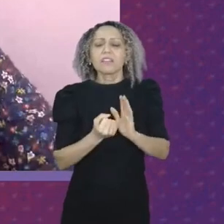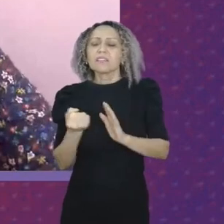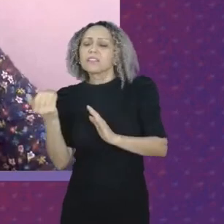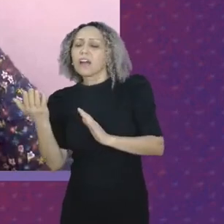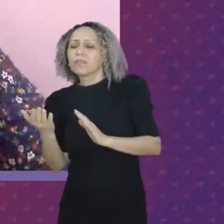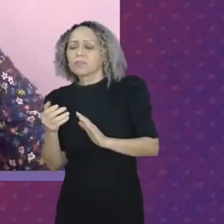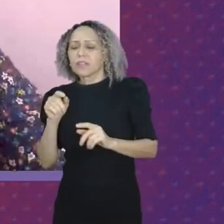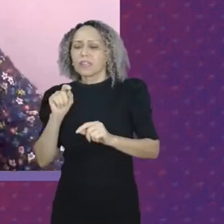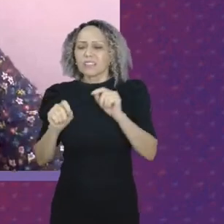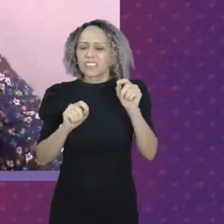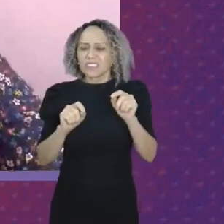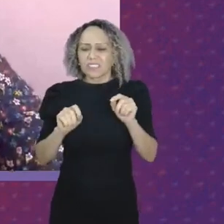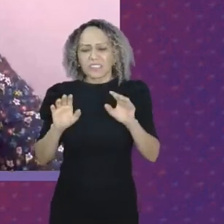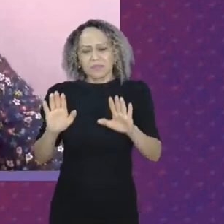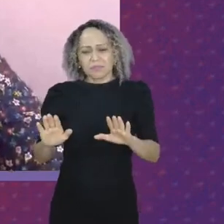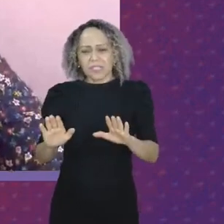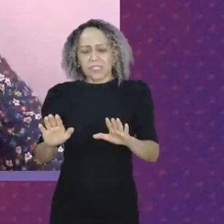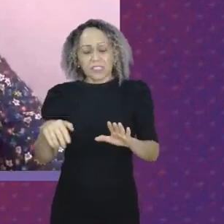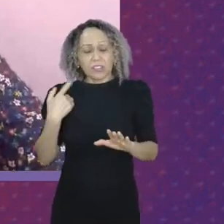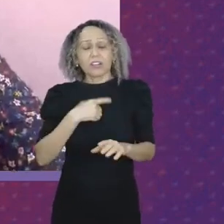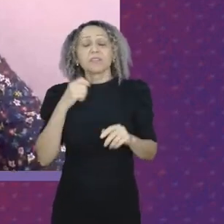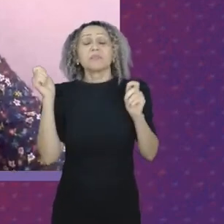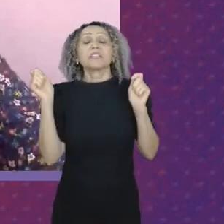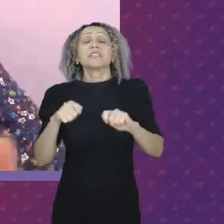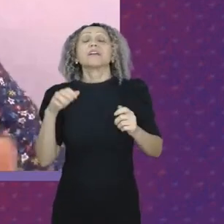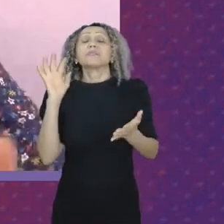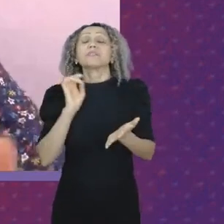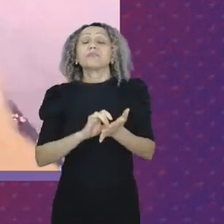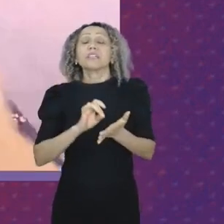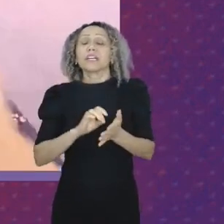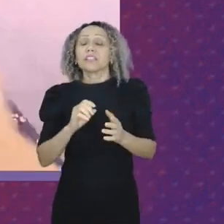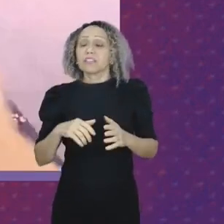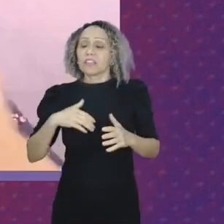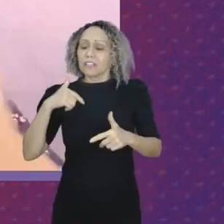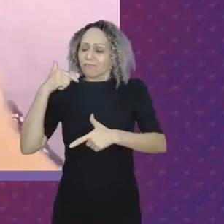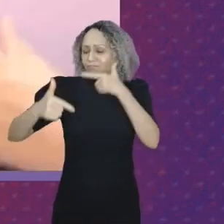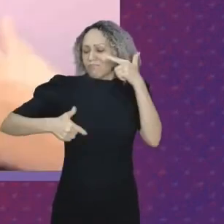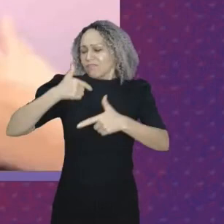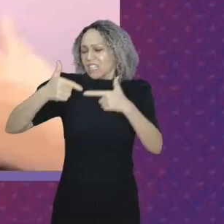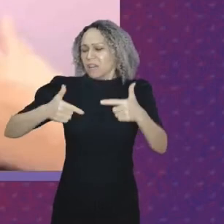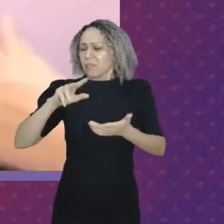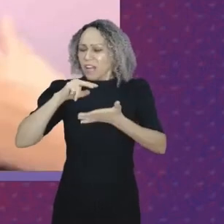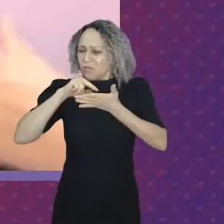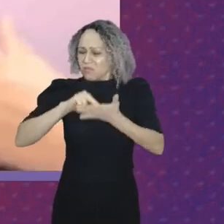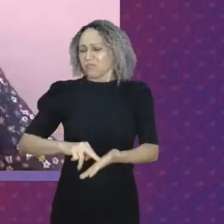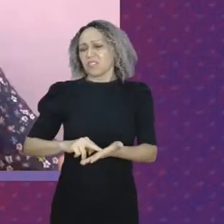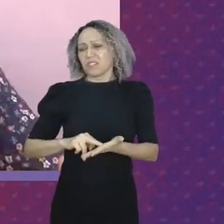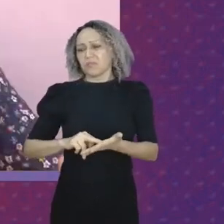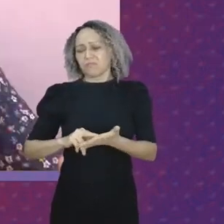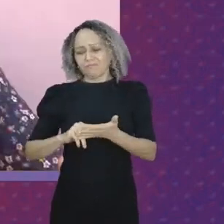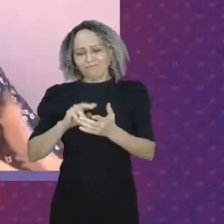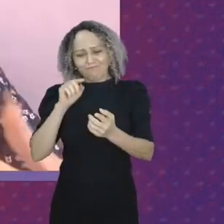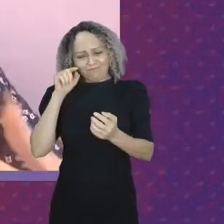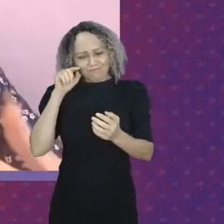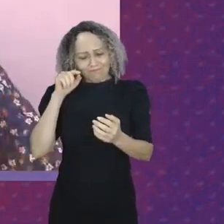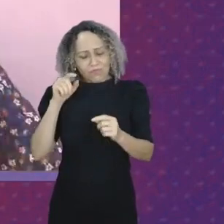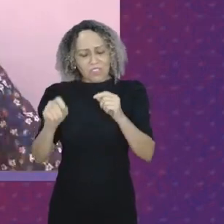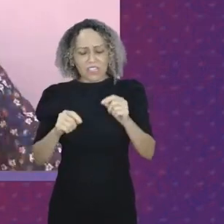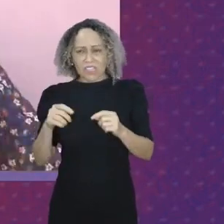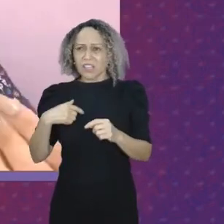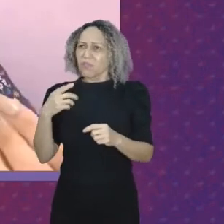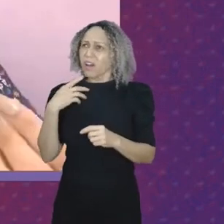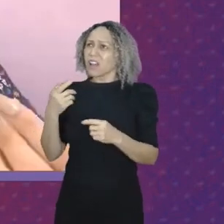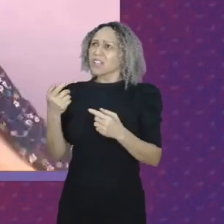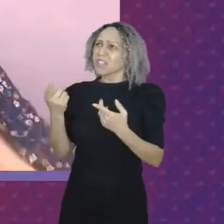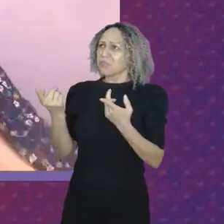gente precisa de verdade, a gente precisa de ações articuladas. E aí, quando a gente fala de enfrentamento à violência contra a mulher, a gente não